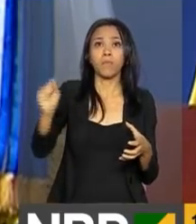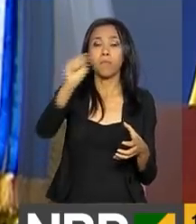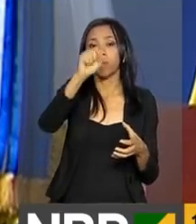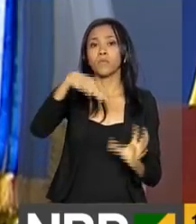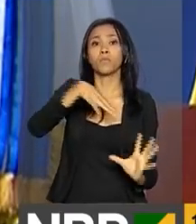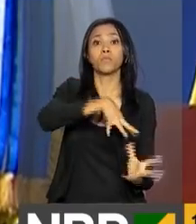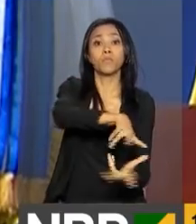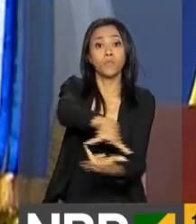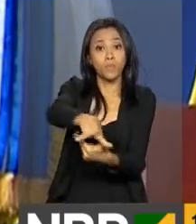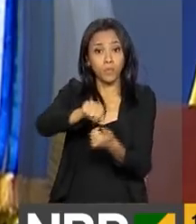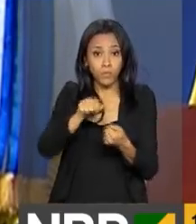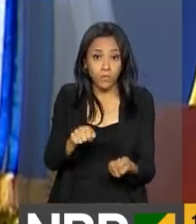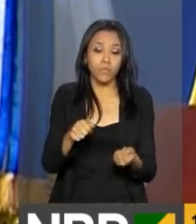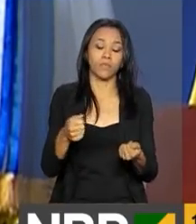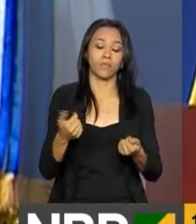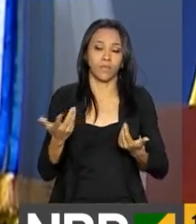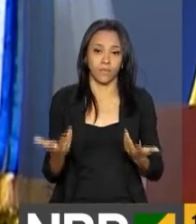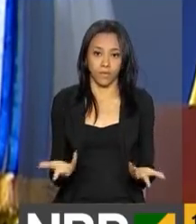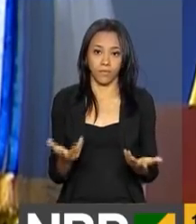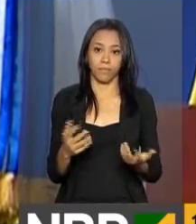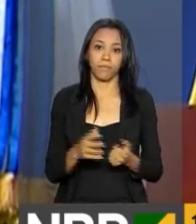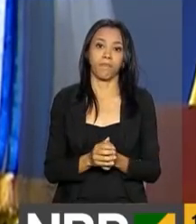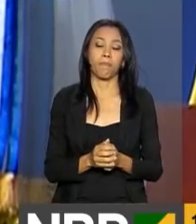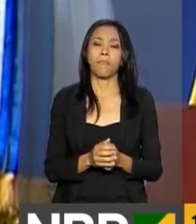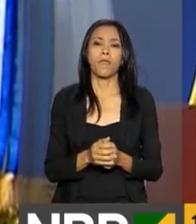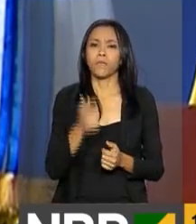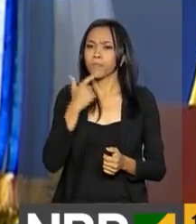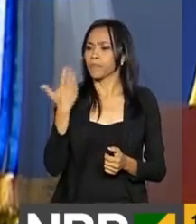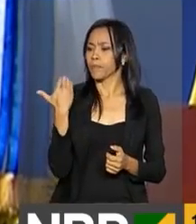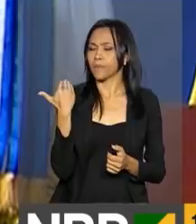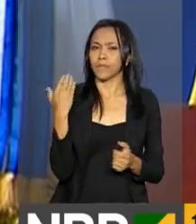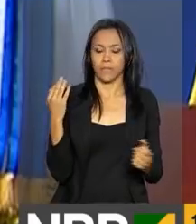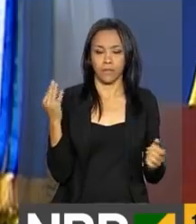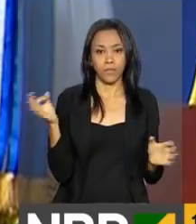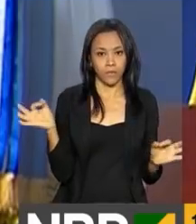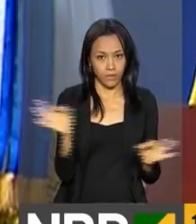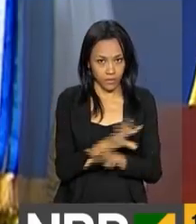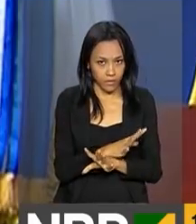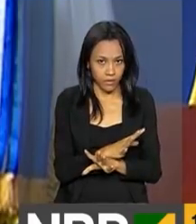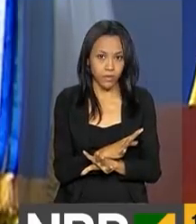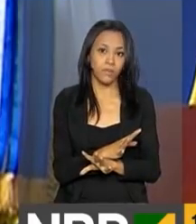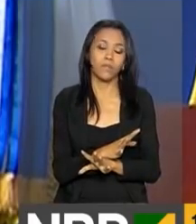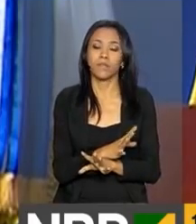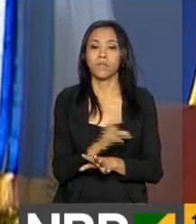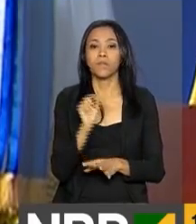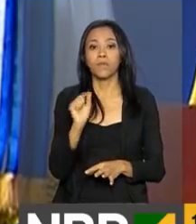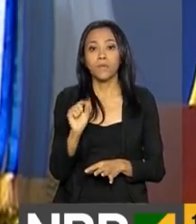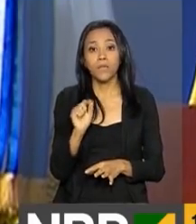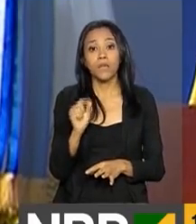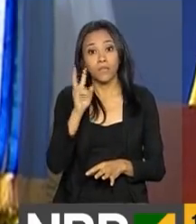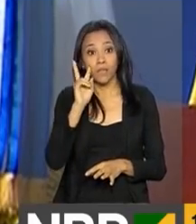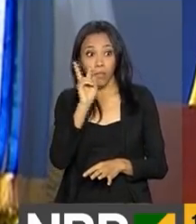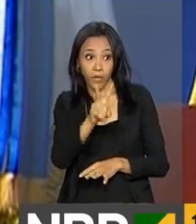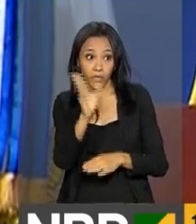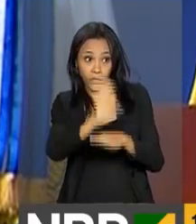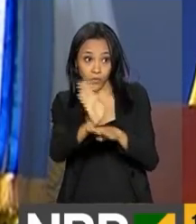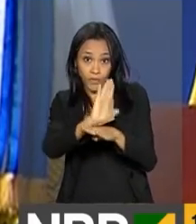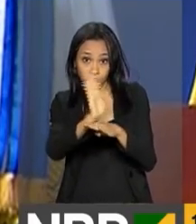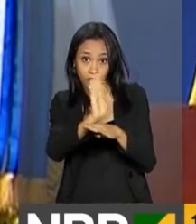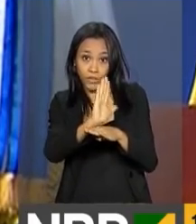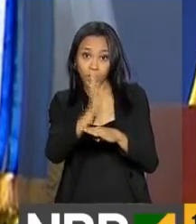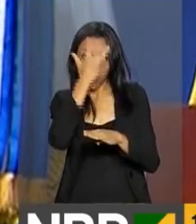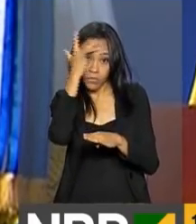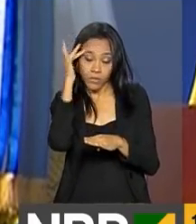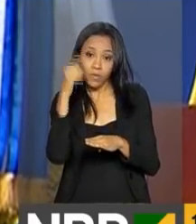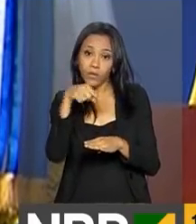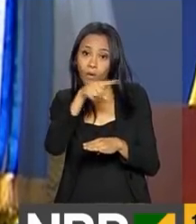A MINUSTAH, que, enfim, cessou há pouco tempo, mas nós pudemos verificar pelo vídeo a alegria daqueles que